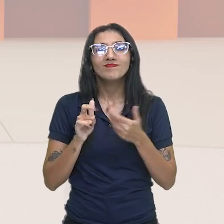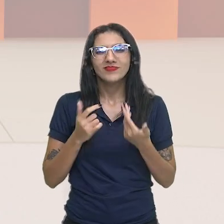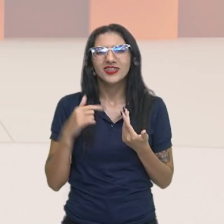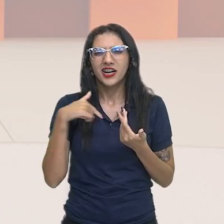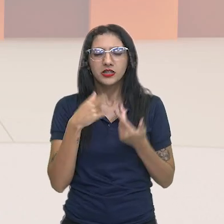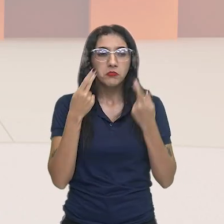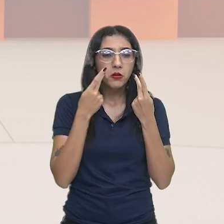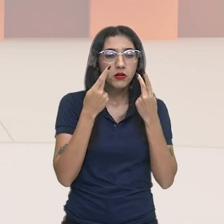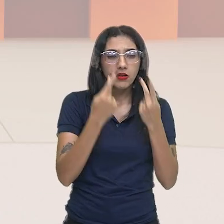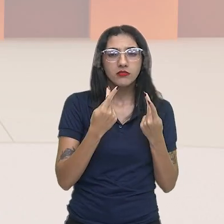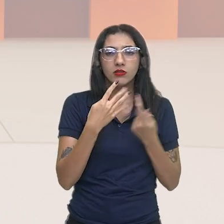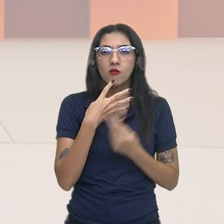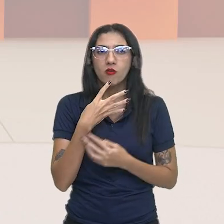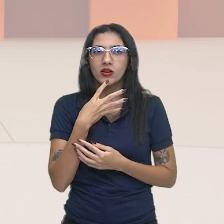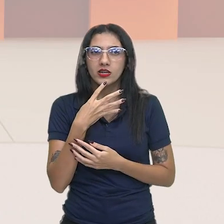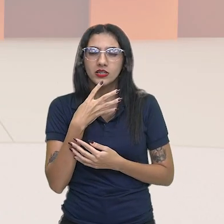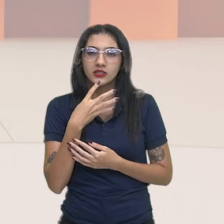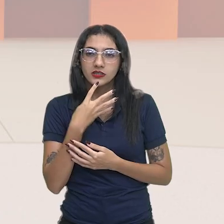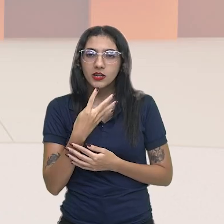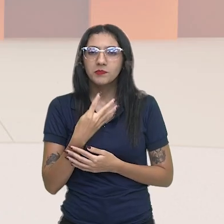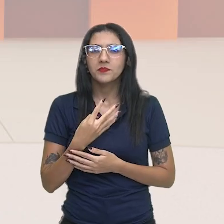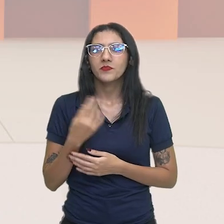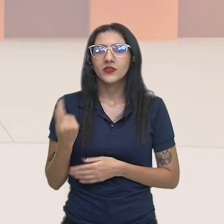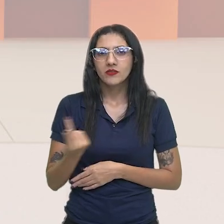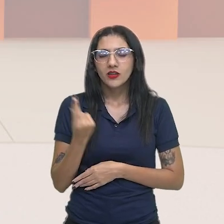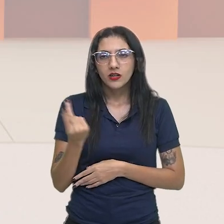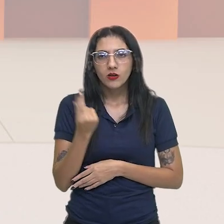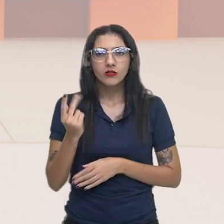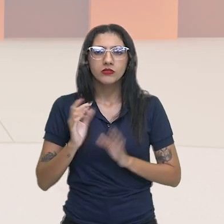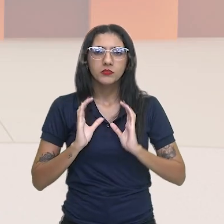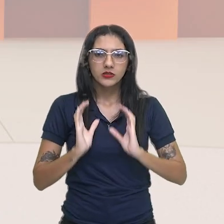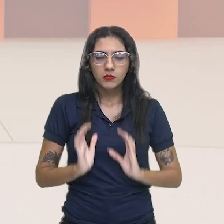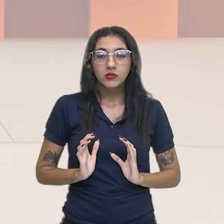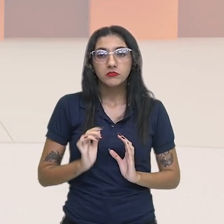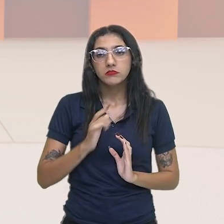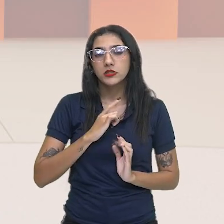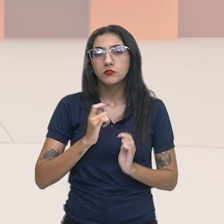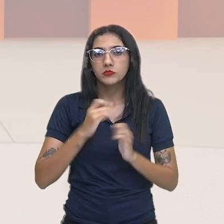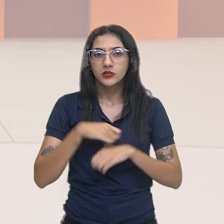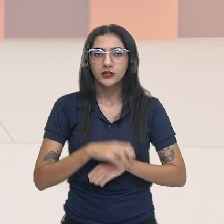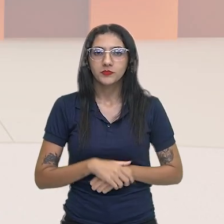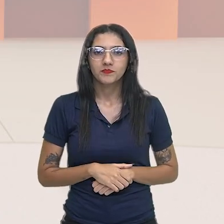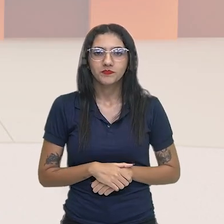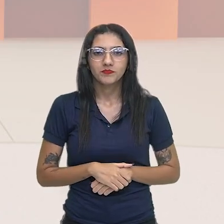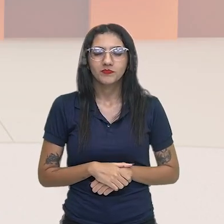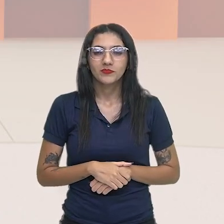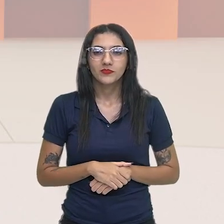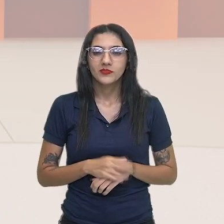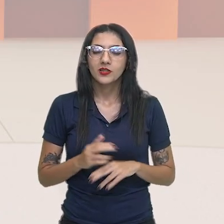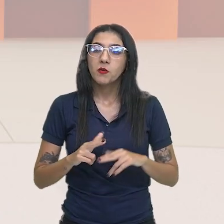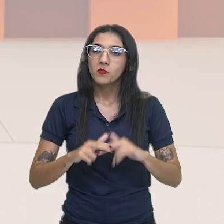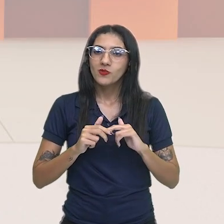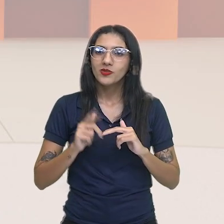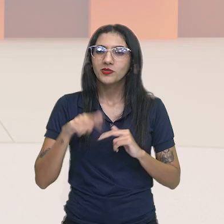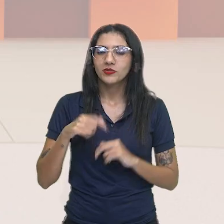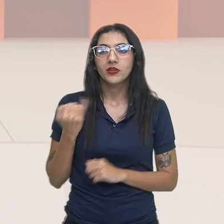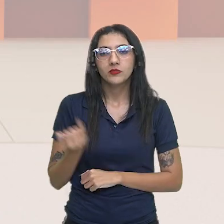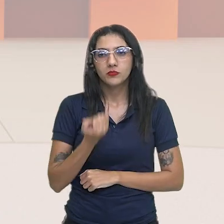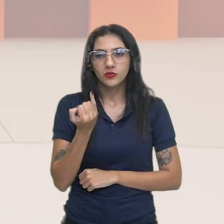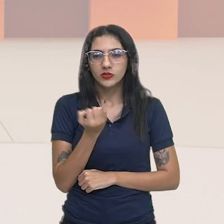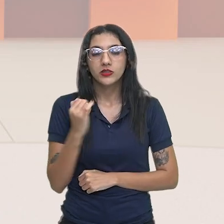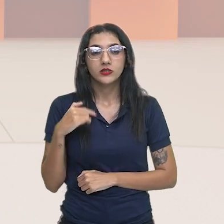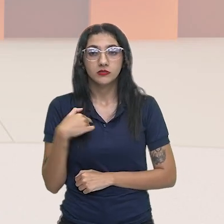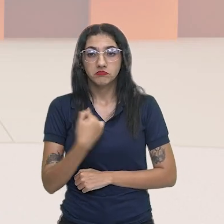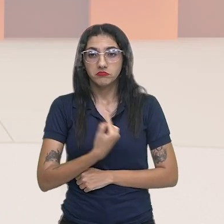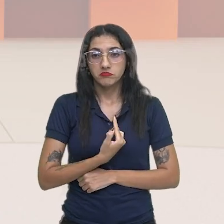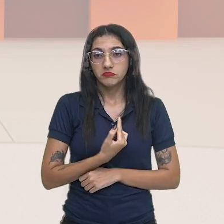esses laços aí de valores, de comportamento que vai permitir. Então, a socialização, ela permite ao indivíduo